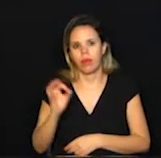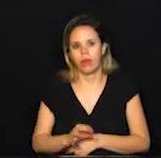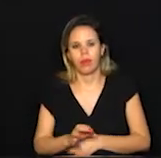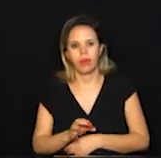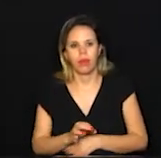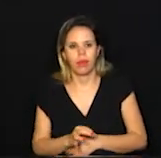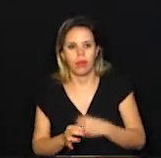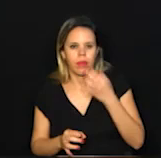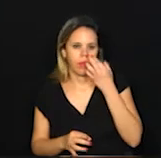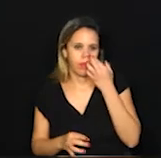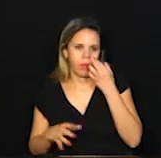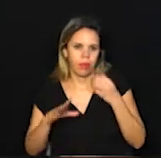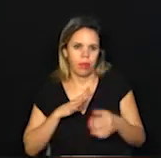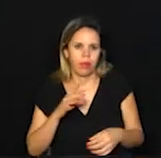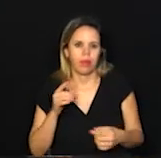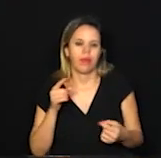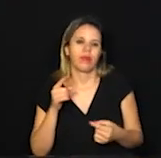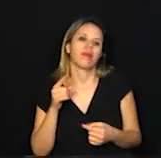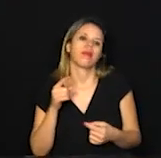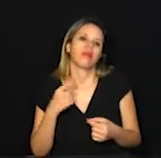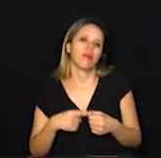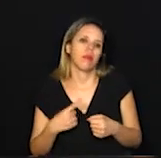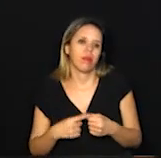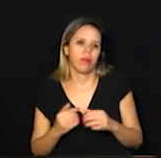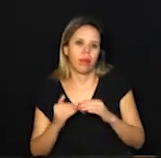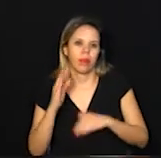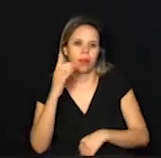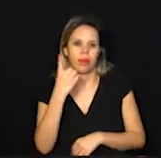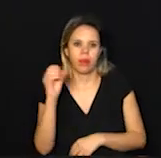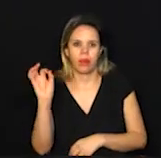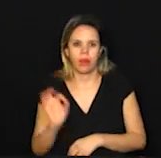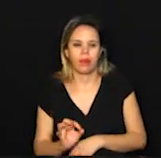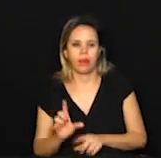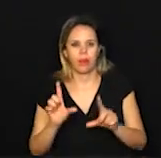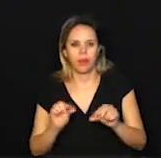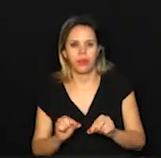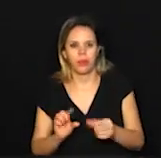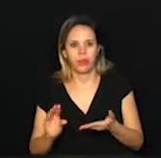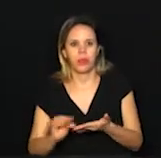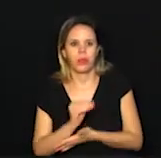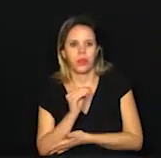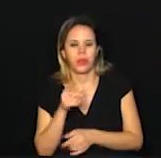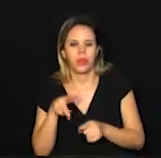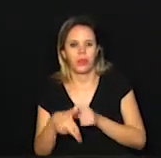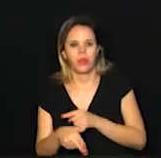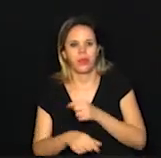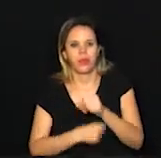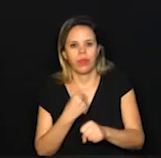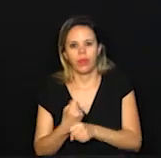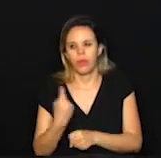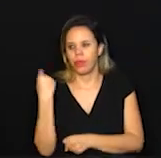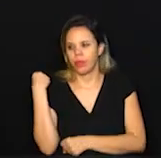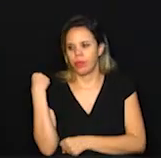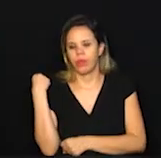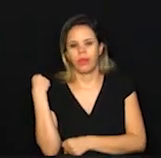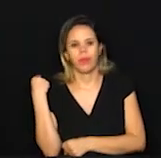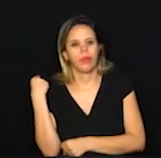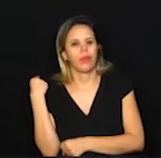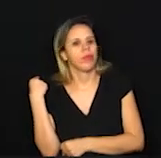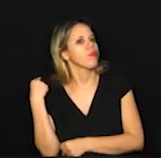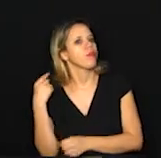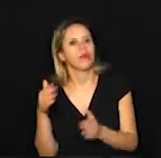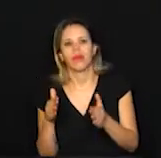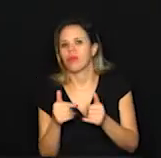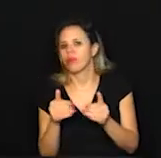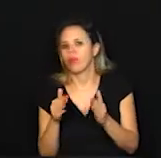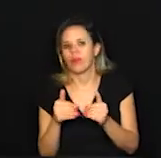quando o município atinge mais de 10%, é cortado o crédito. Então, desde o ano passado, não se empresta